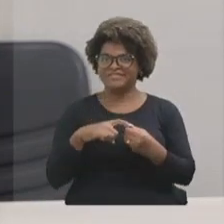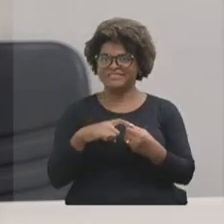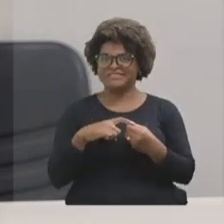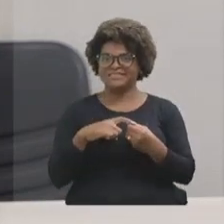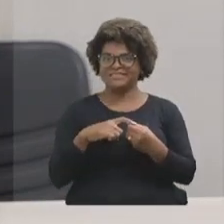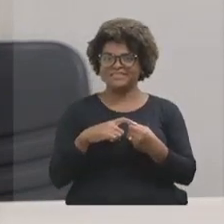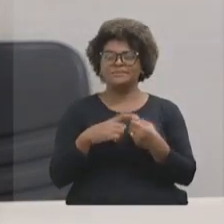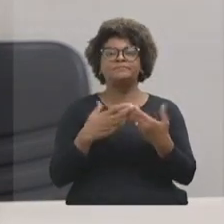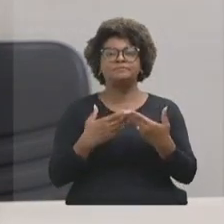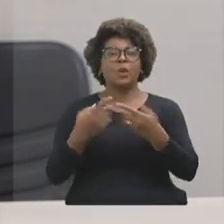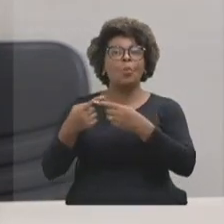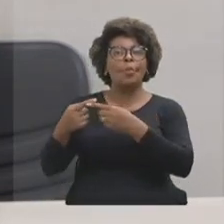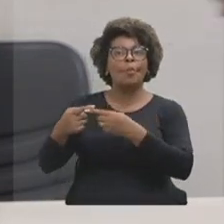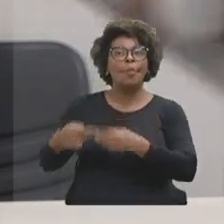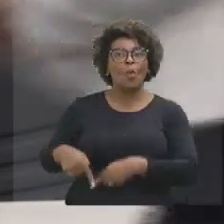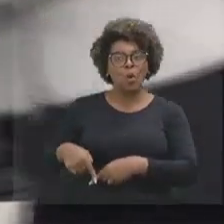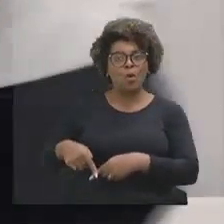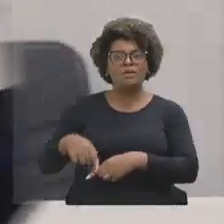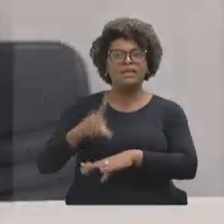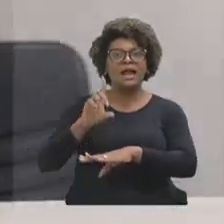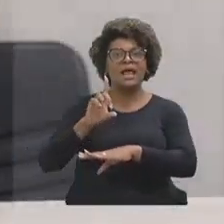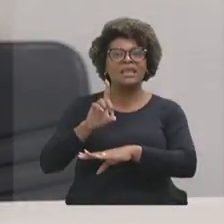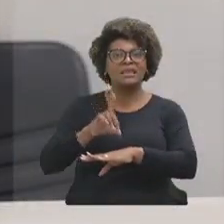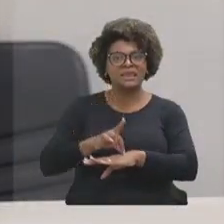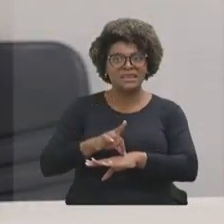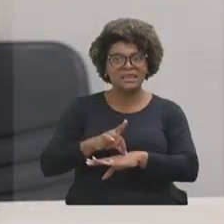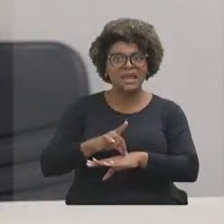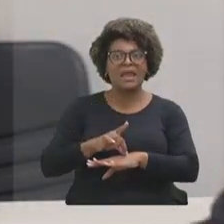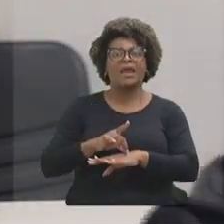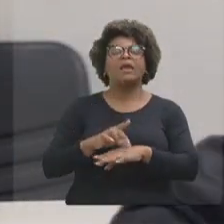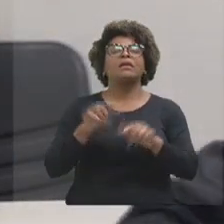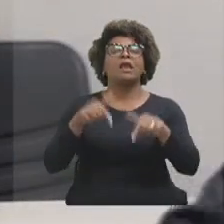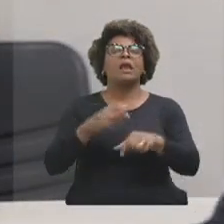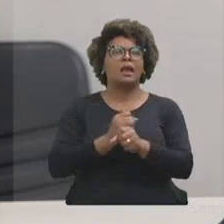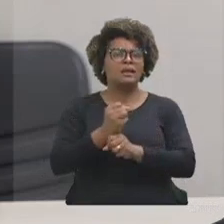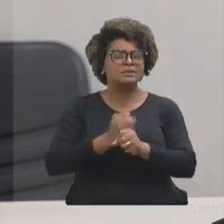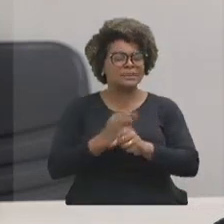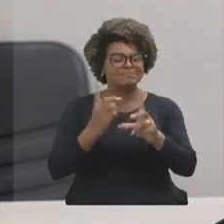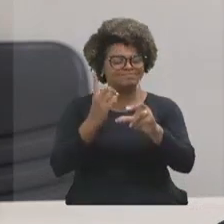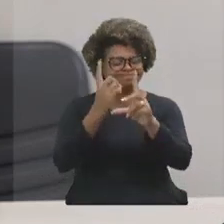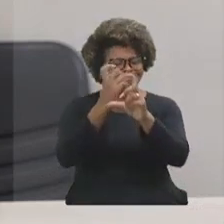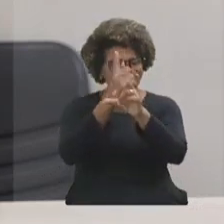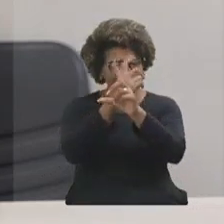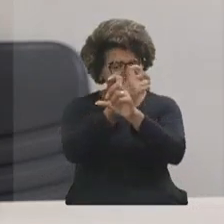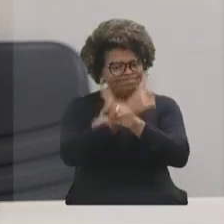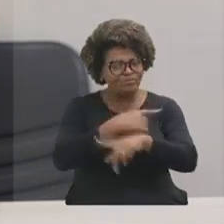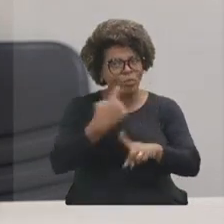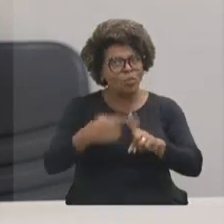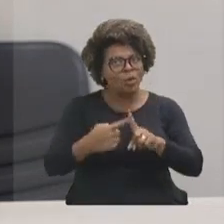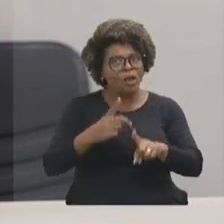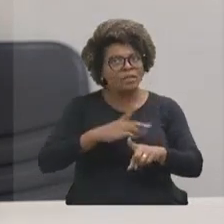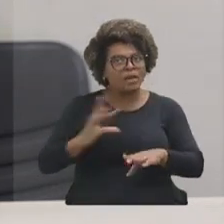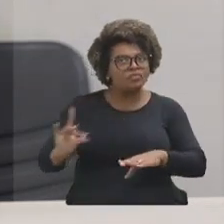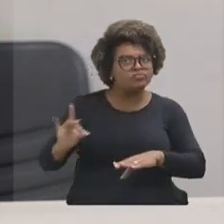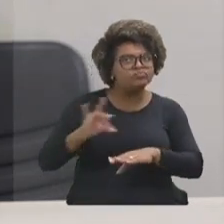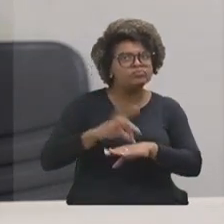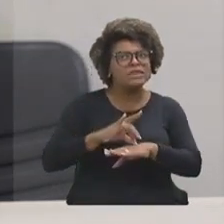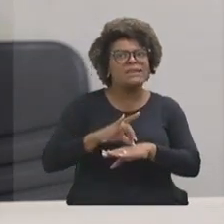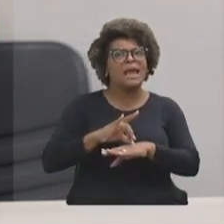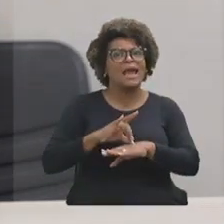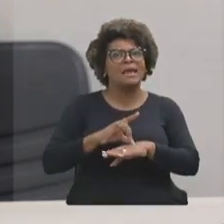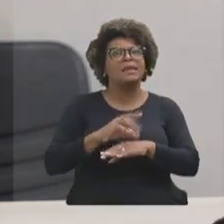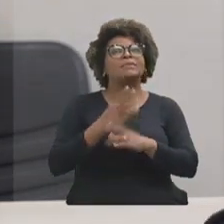combate a dengue este ano foi um ano muito difícil de combate de dengue tivemos